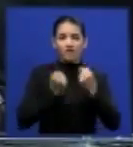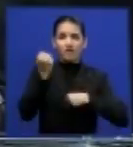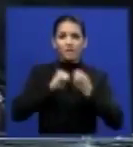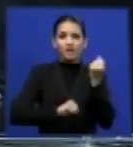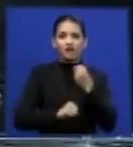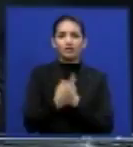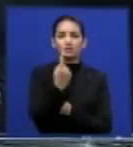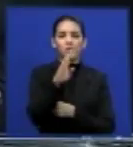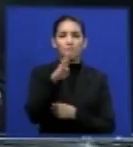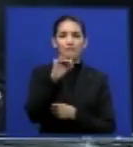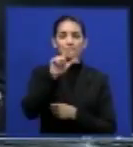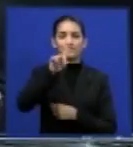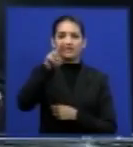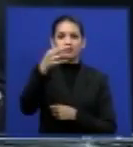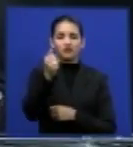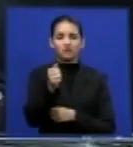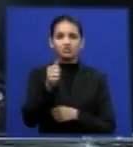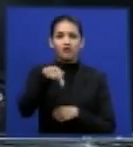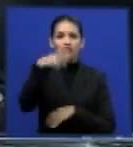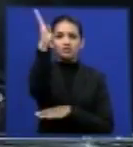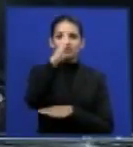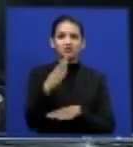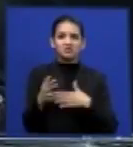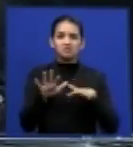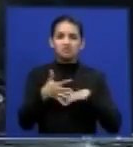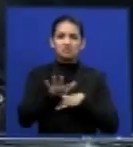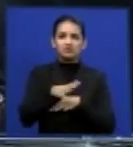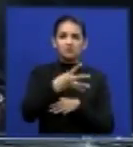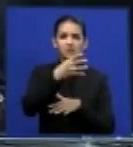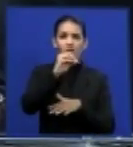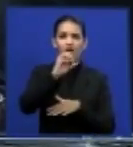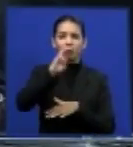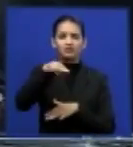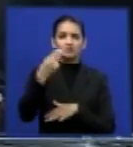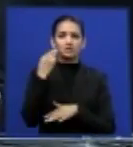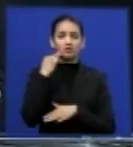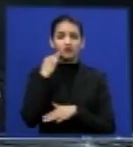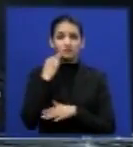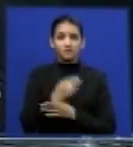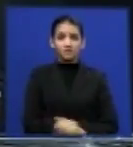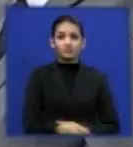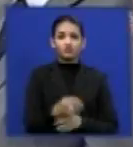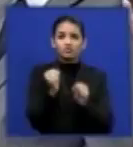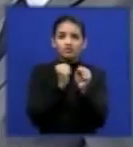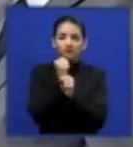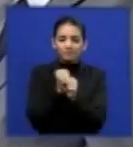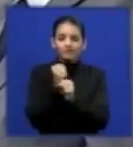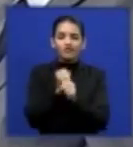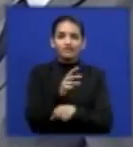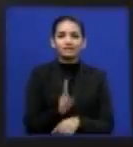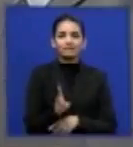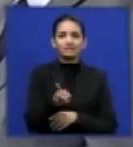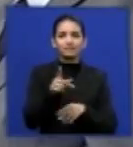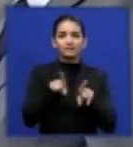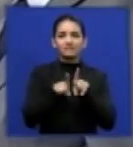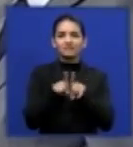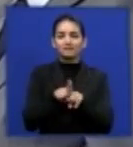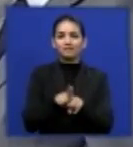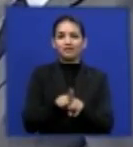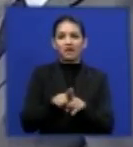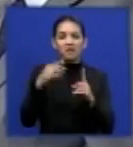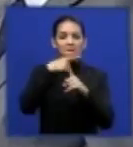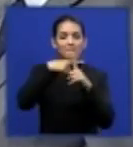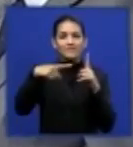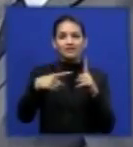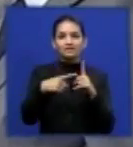Brasil, aproximadamente 40 milhões. A cada ano, a metade desse volume se torna inservível. Então,